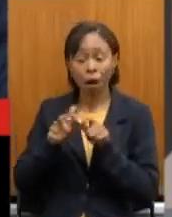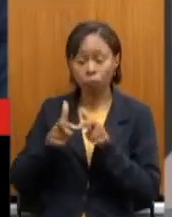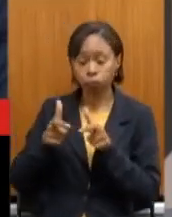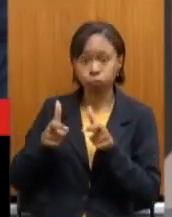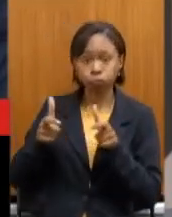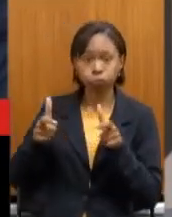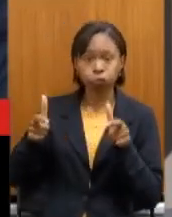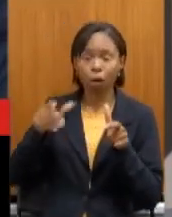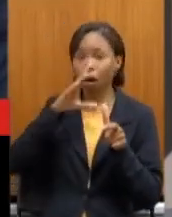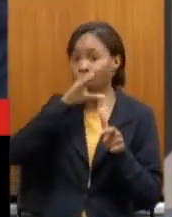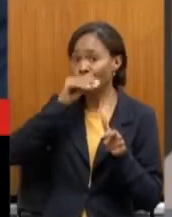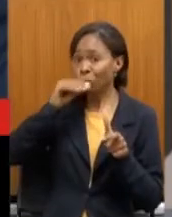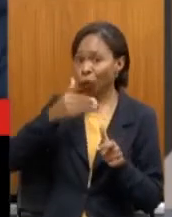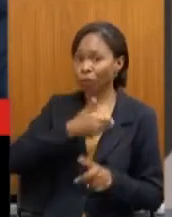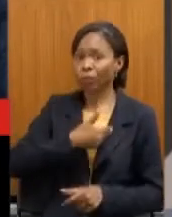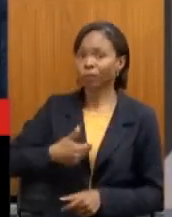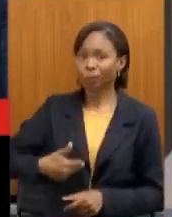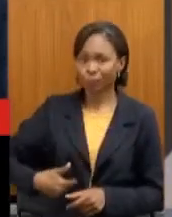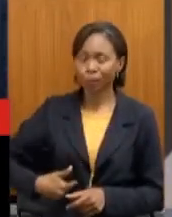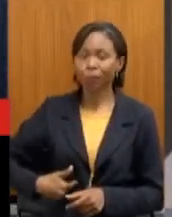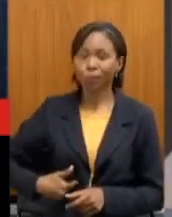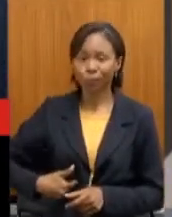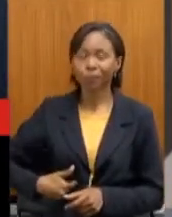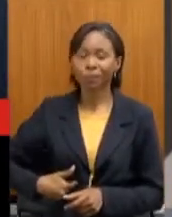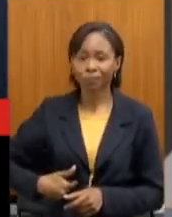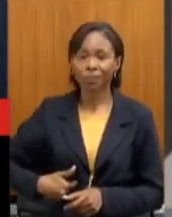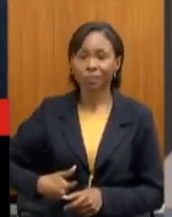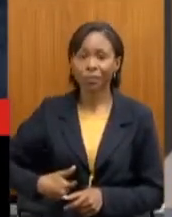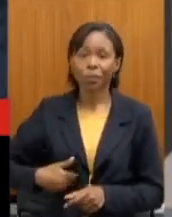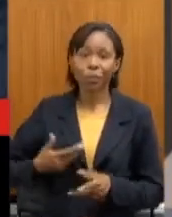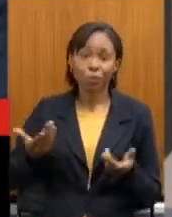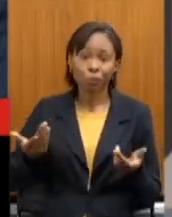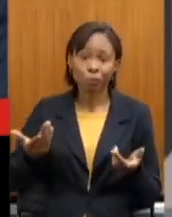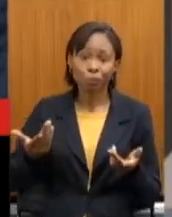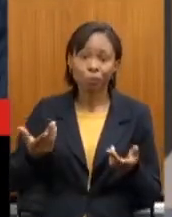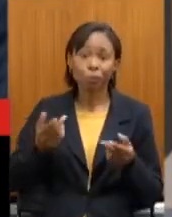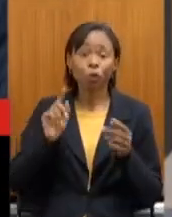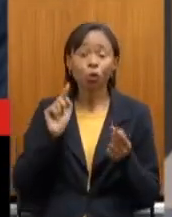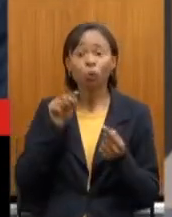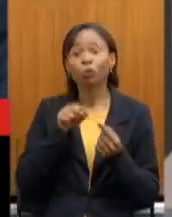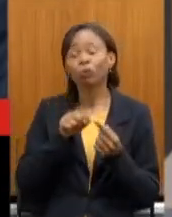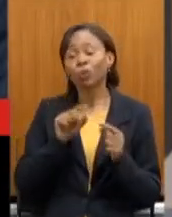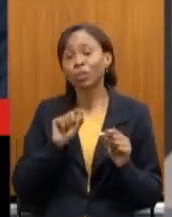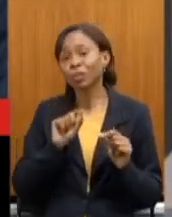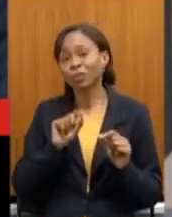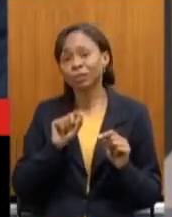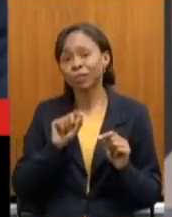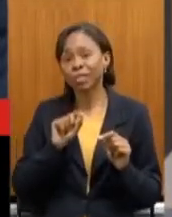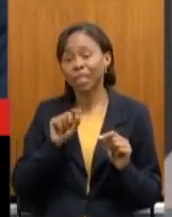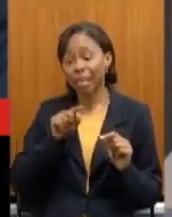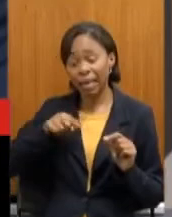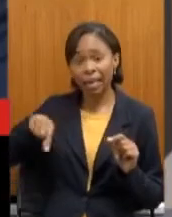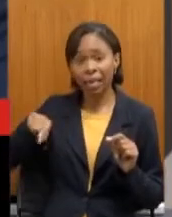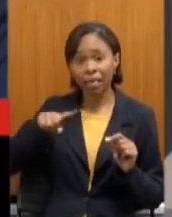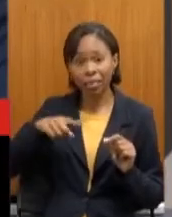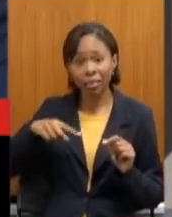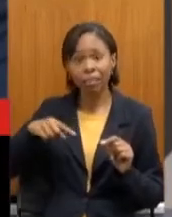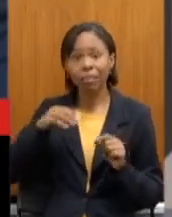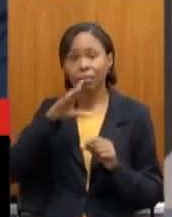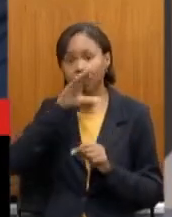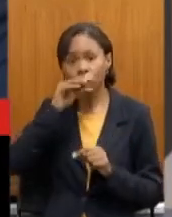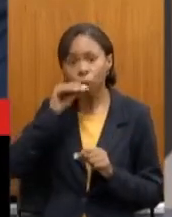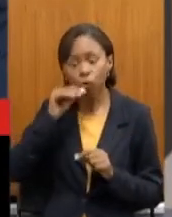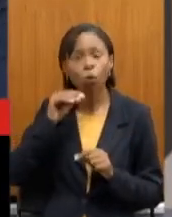o número de servidores públicos exatamente para que através dos mesmos se cumprisse se